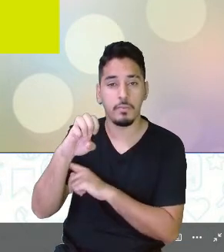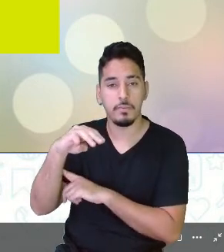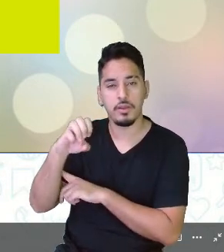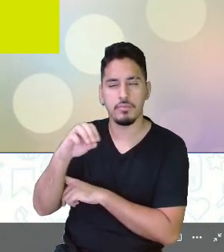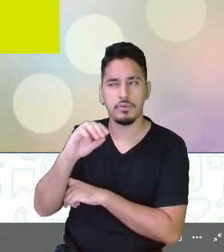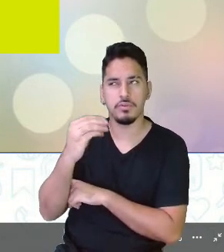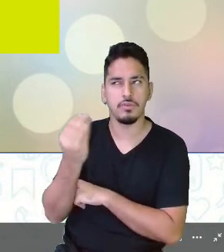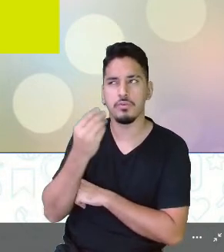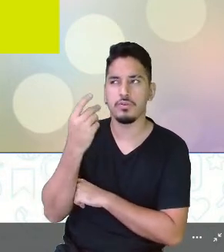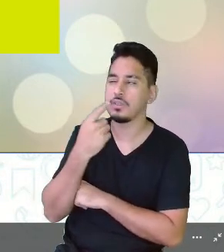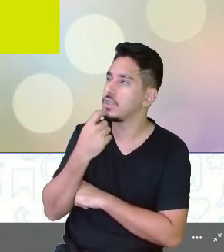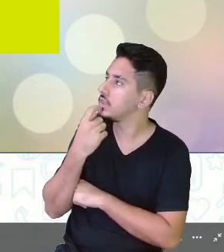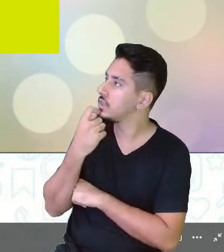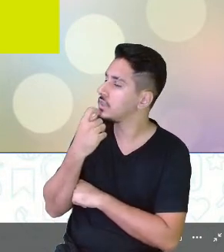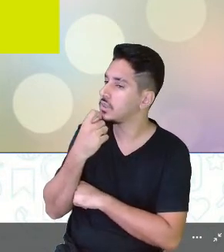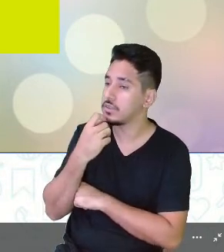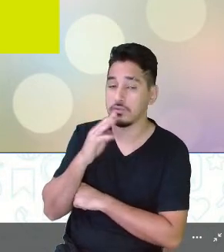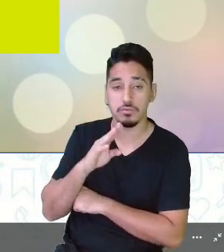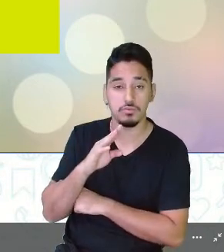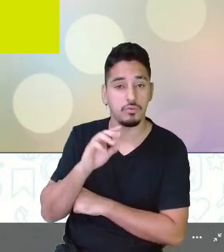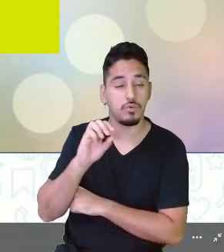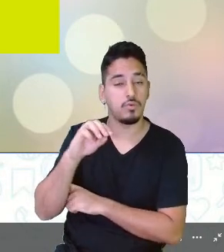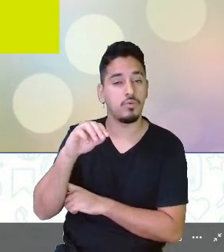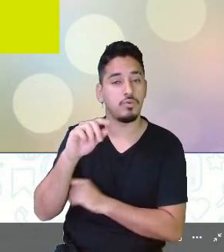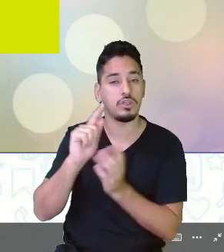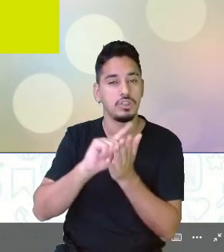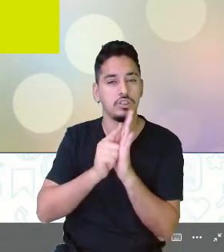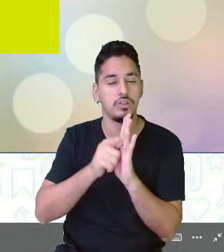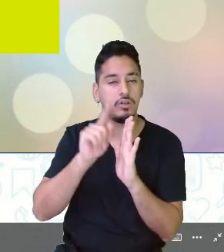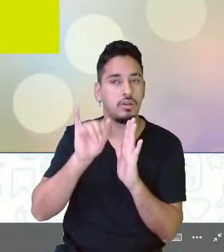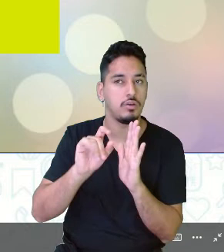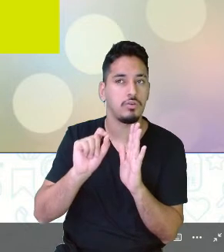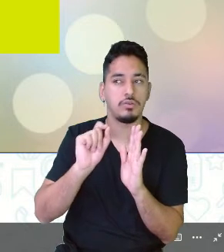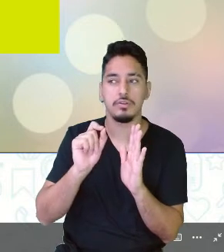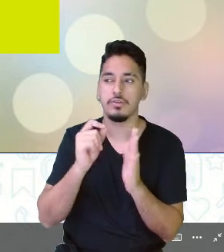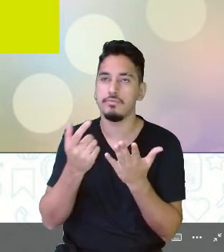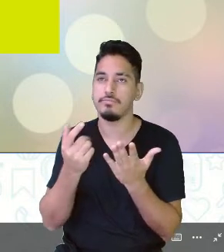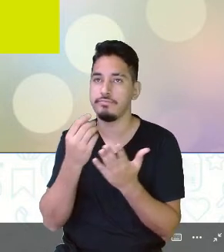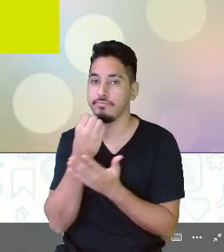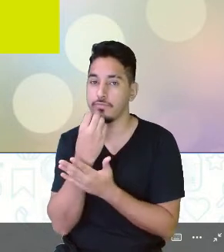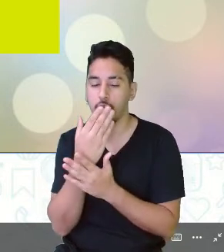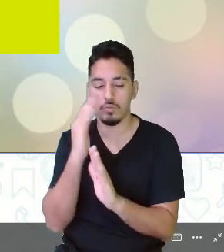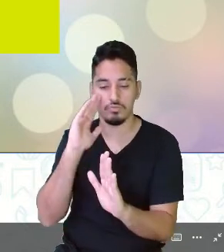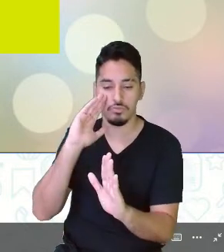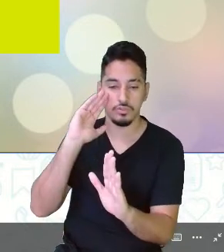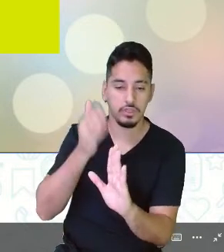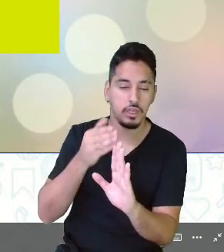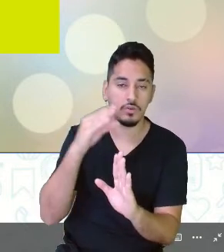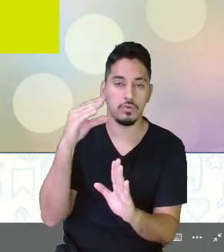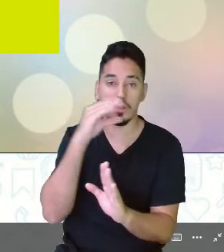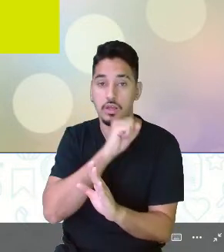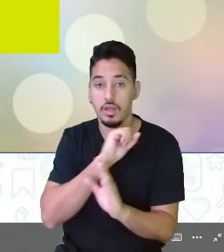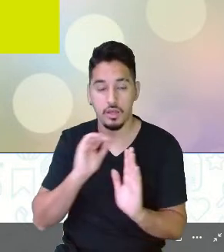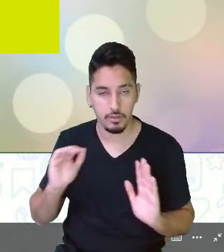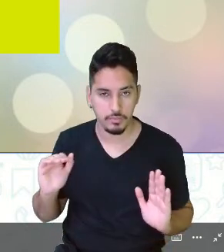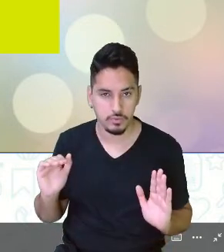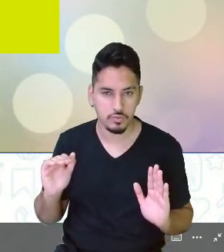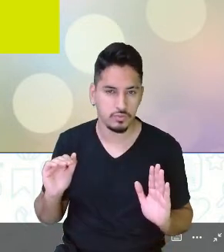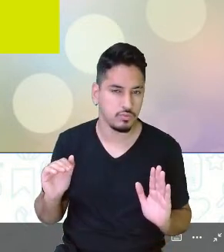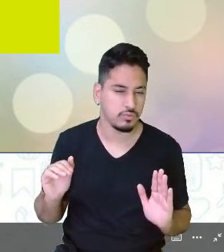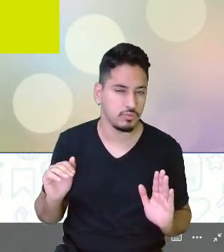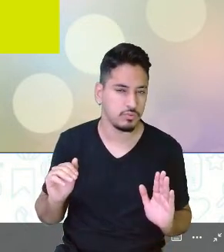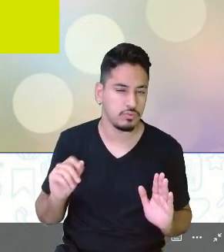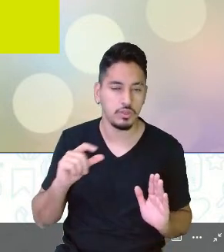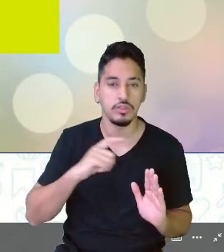acontece? Então, ó, como o meme é um gênero que se pretende eficaz, direto e rápido, e